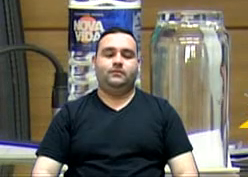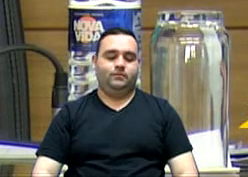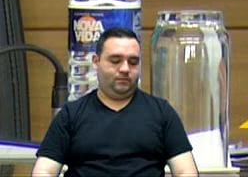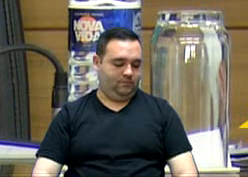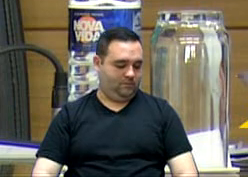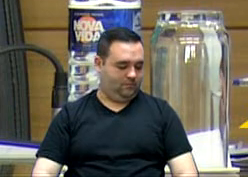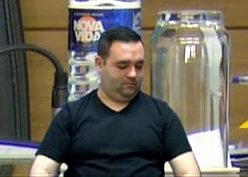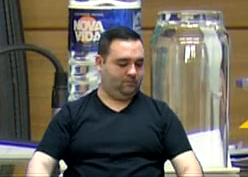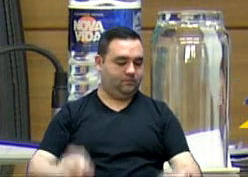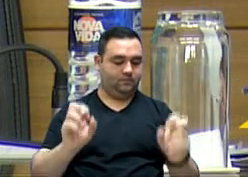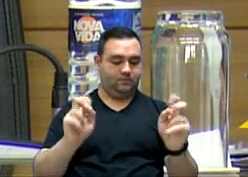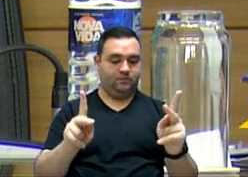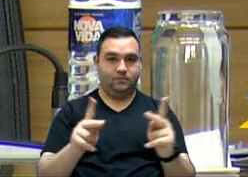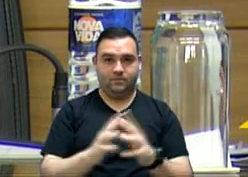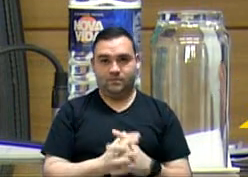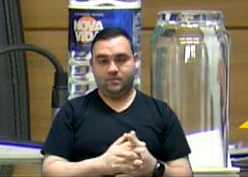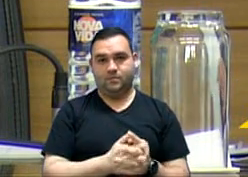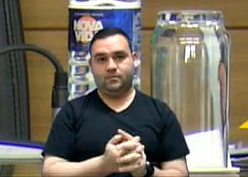Tá certo.